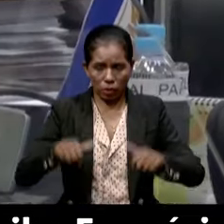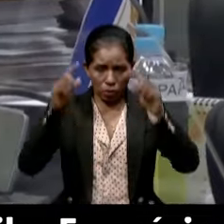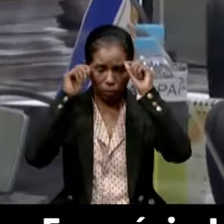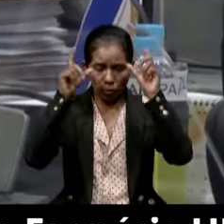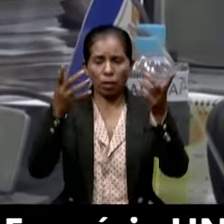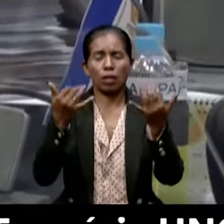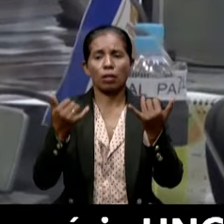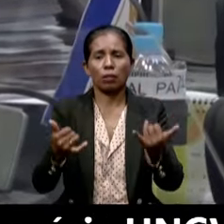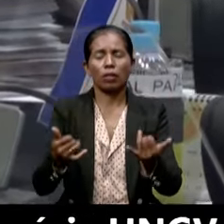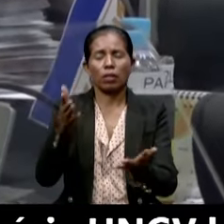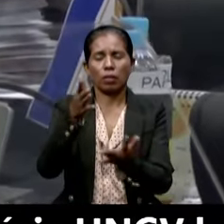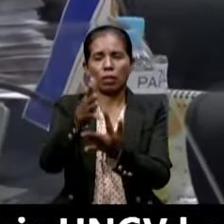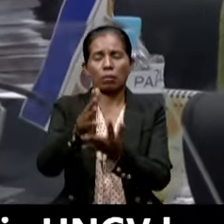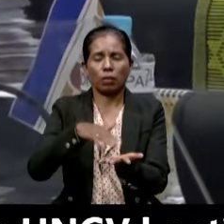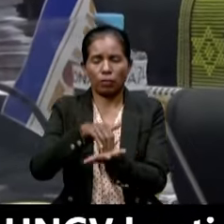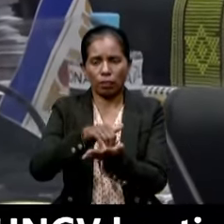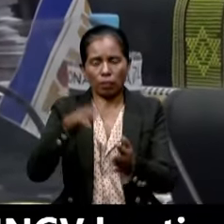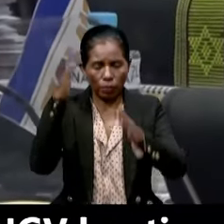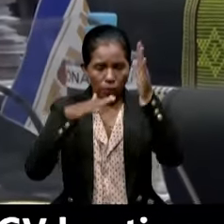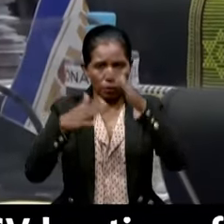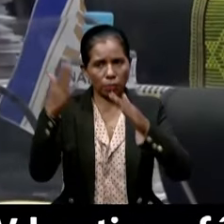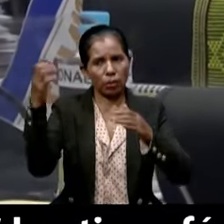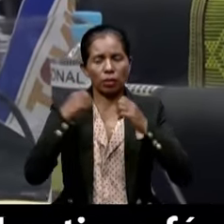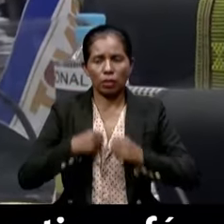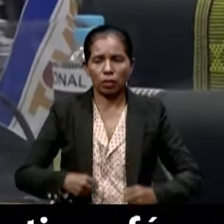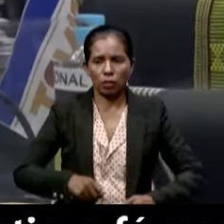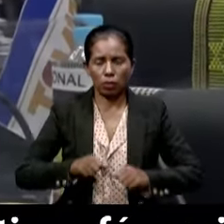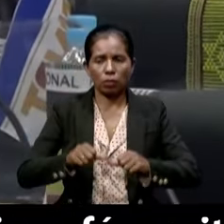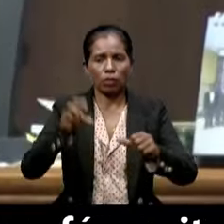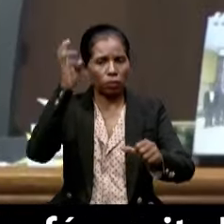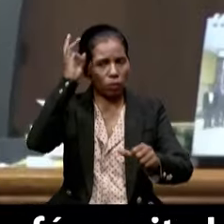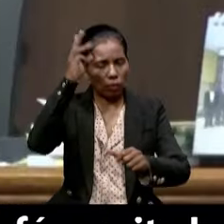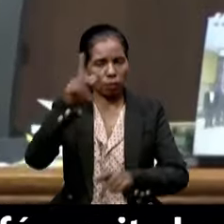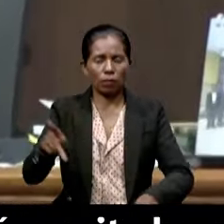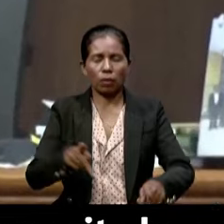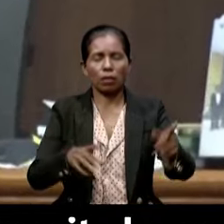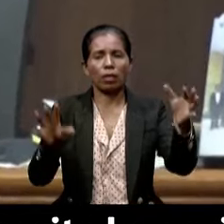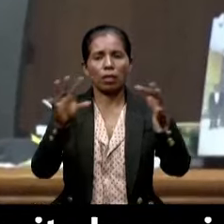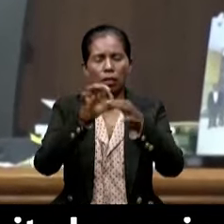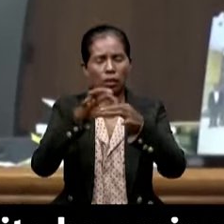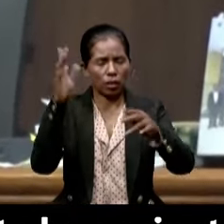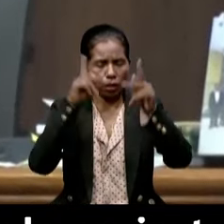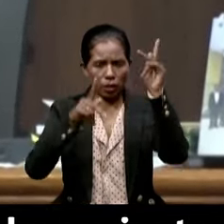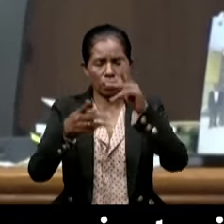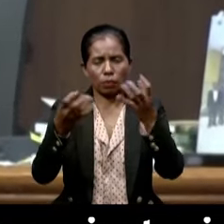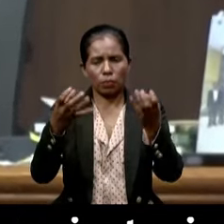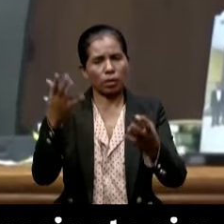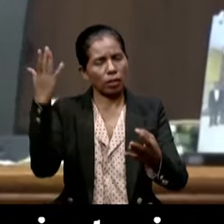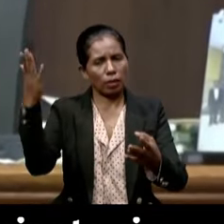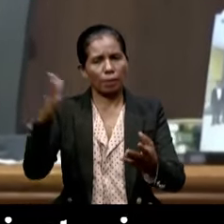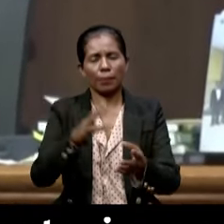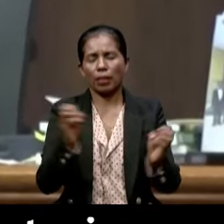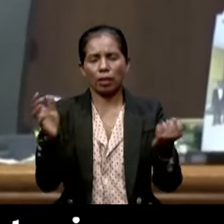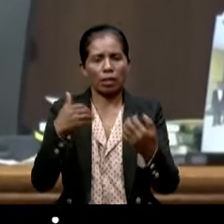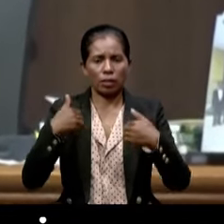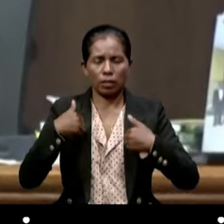ia fase agonia, tambah problema ia setor Saudi kontinua sai preocupação publiku ligado ho kaju barak nebe akontese, alen de falta i